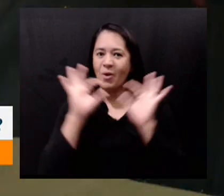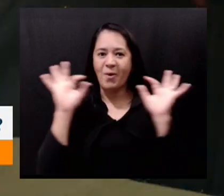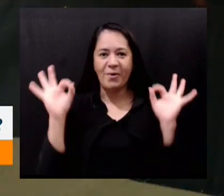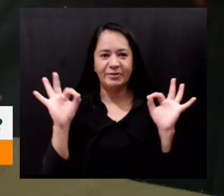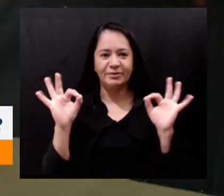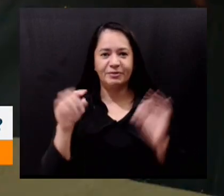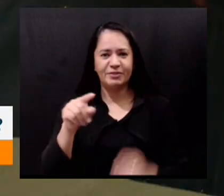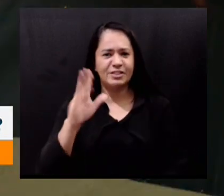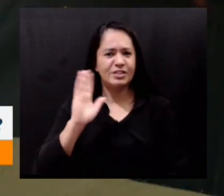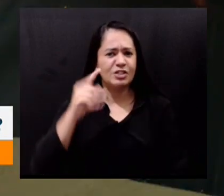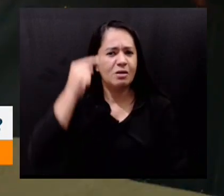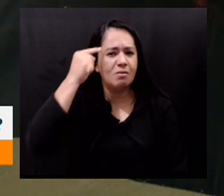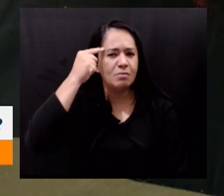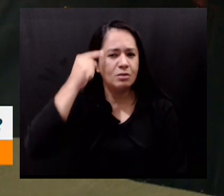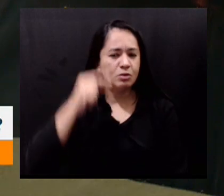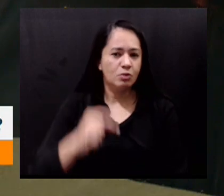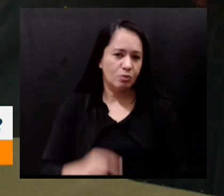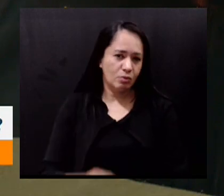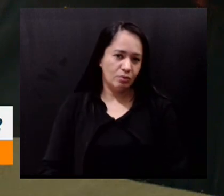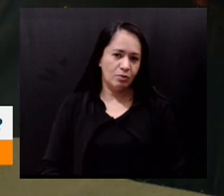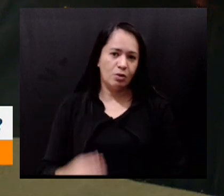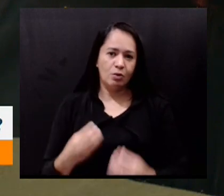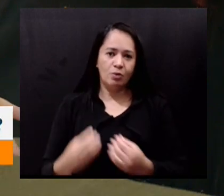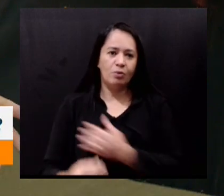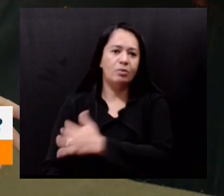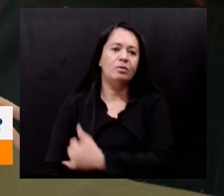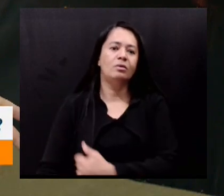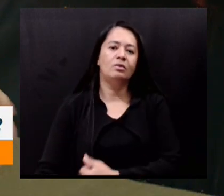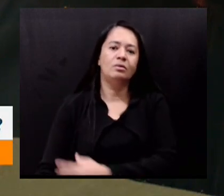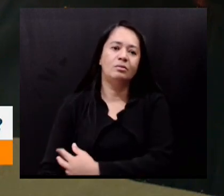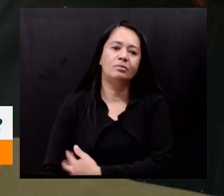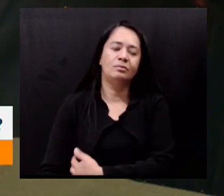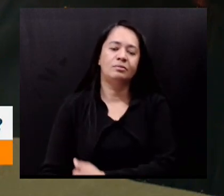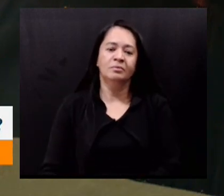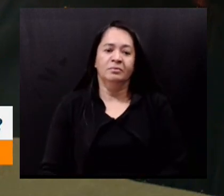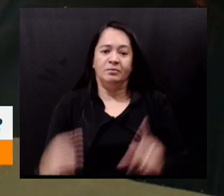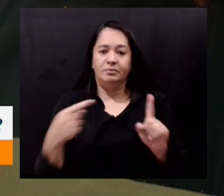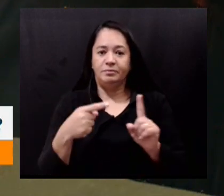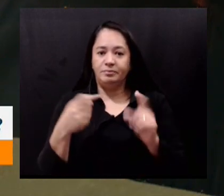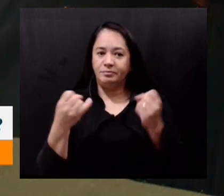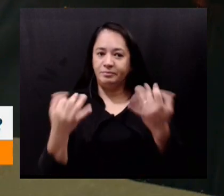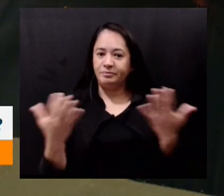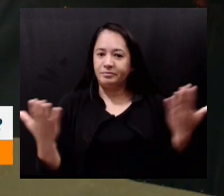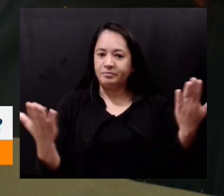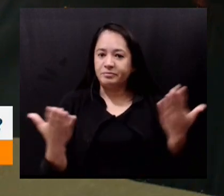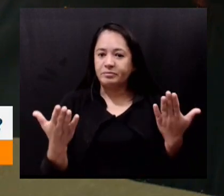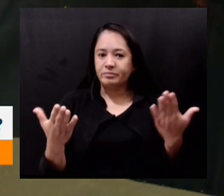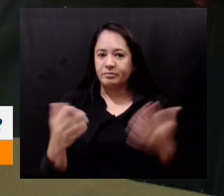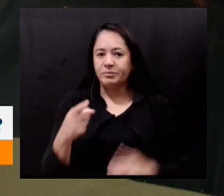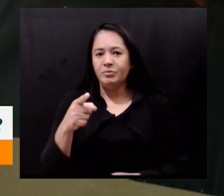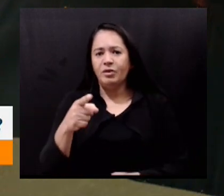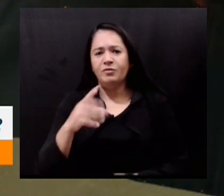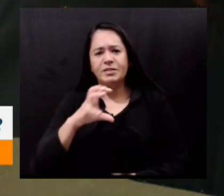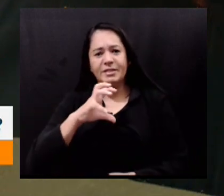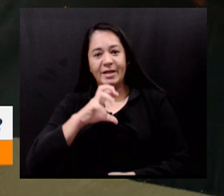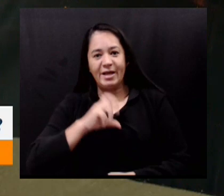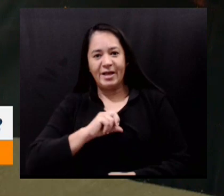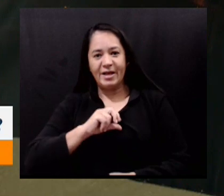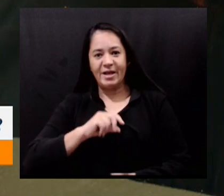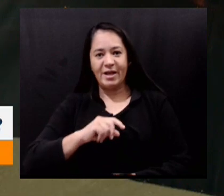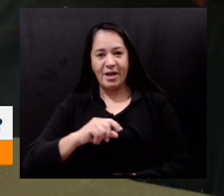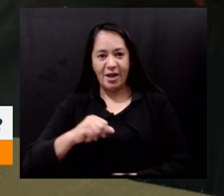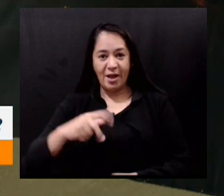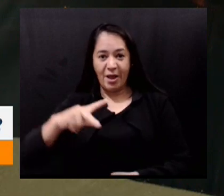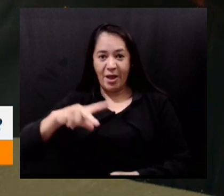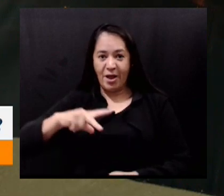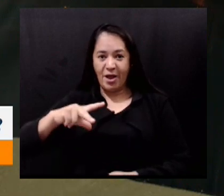pensar, né, no que a Susana trouxe para a gente agora? Muito importante, você está se amando, você está representando aí o